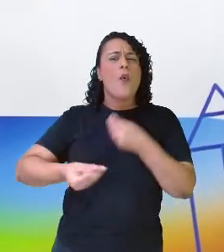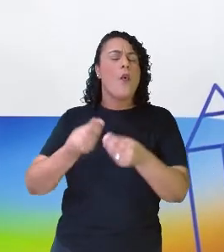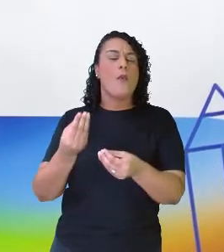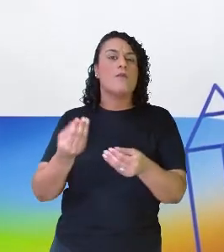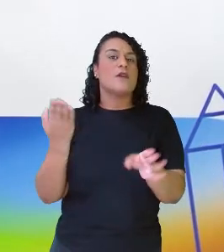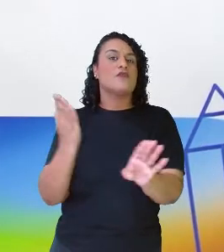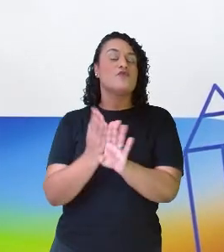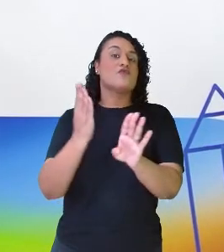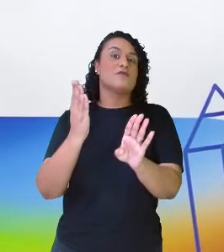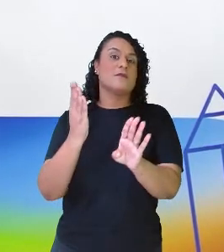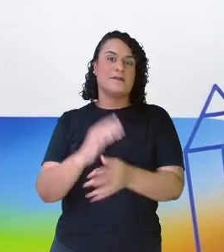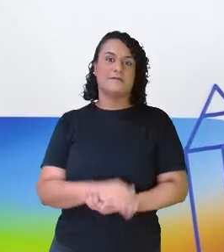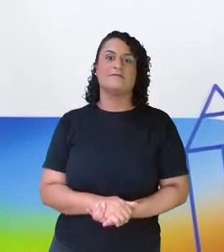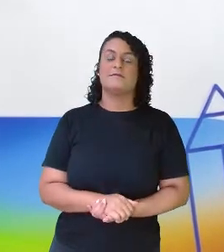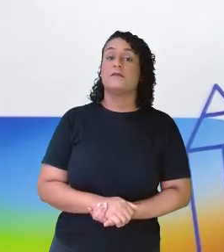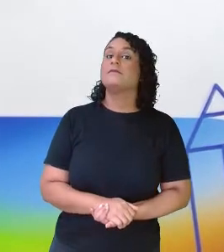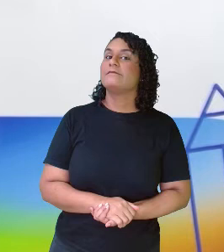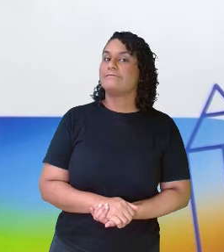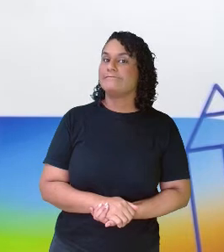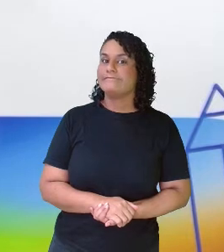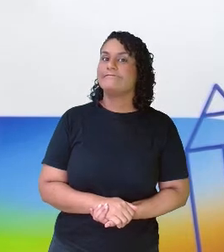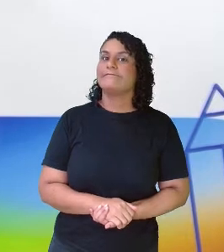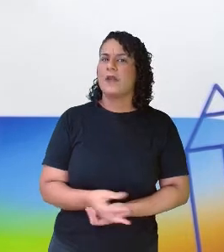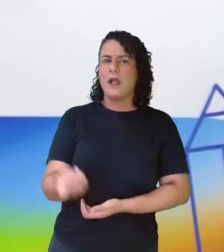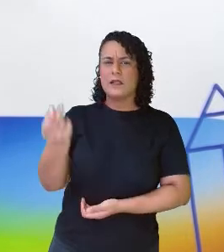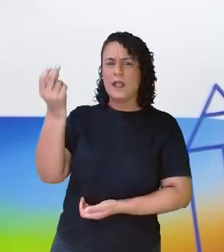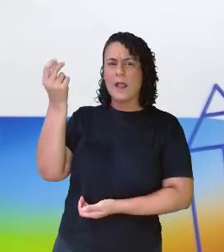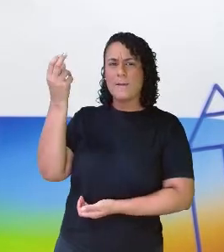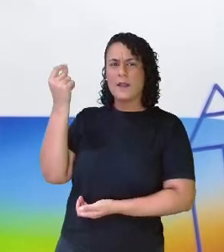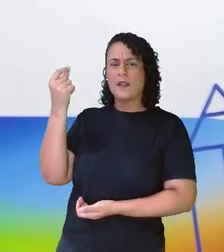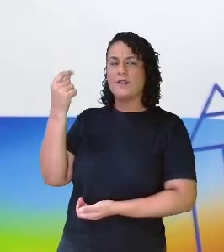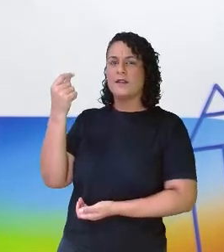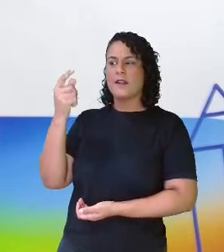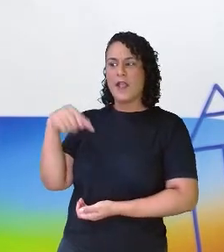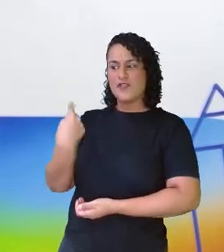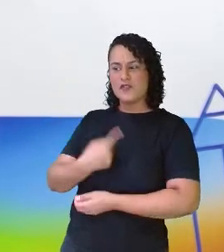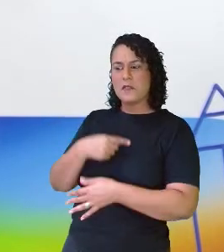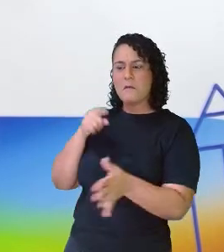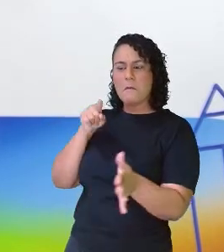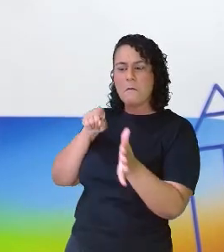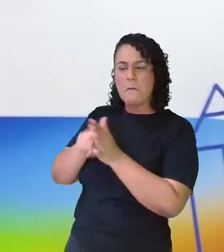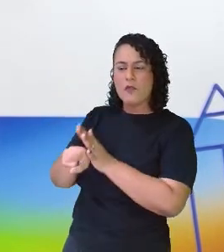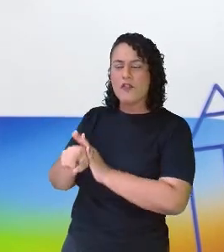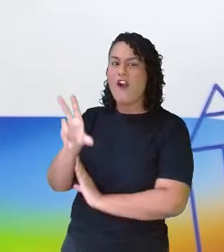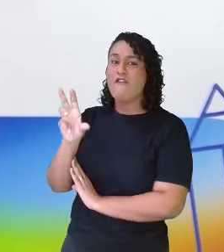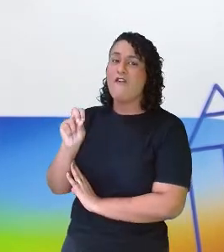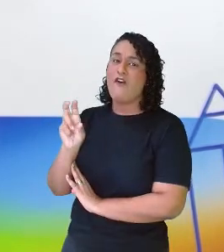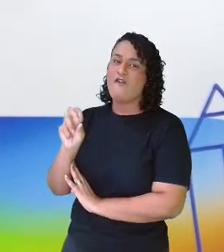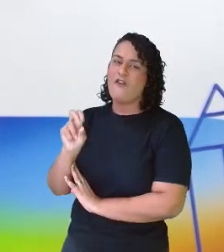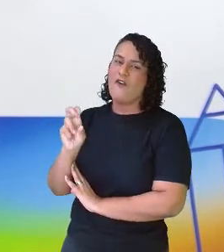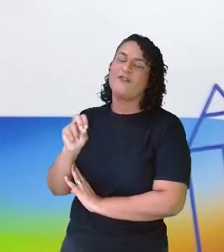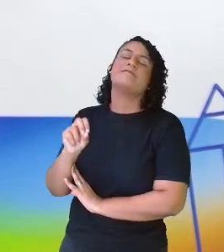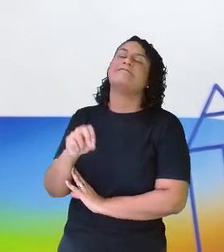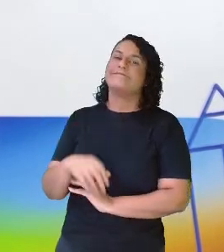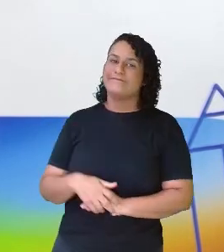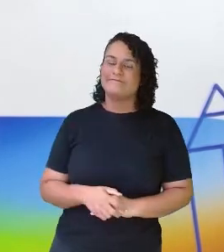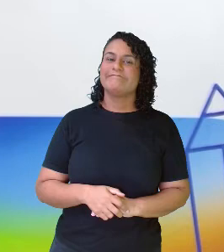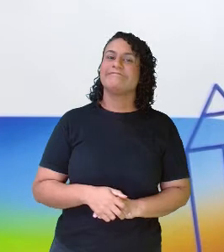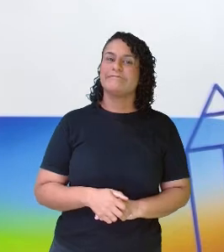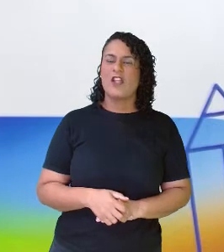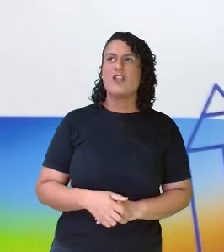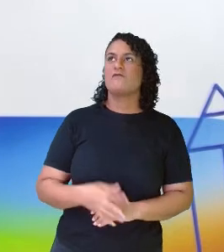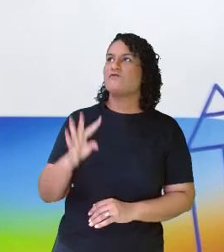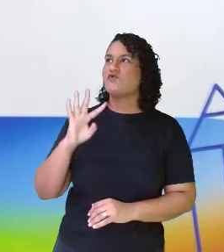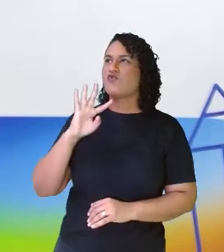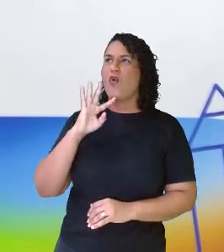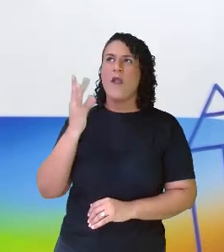a nossa fonte de pesquisa, sabe quem era? Os nossos avós. Nossos avós conheciam tudo. A gente chegava para lá, e ainda conhecem, tá certo?